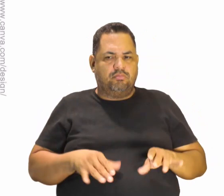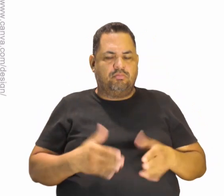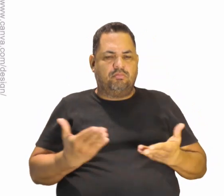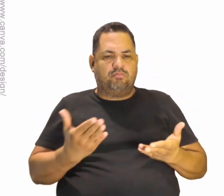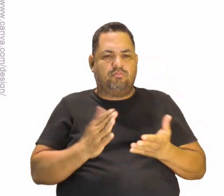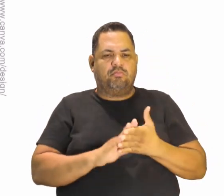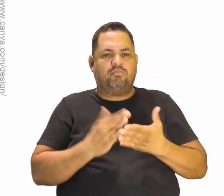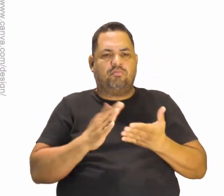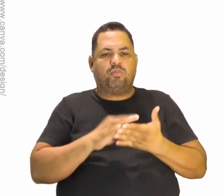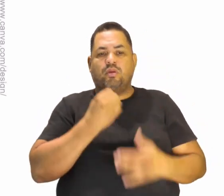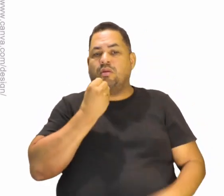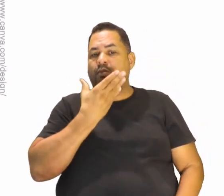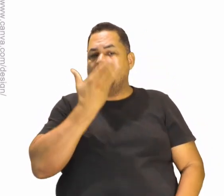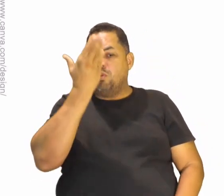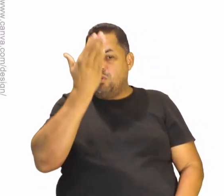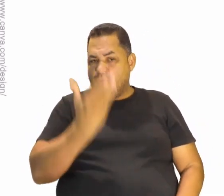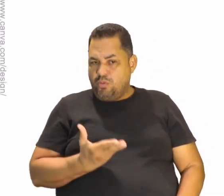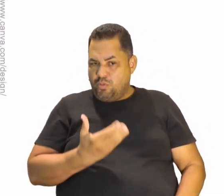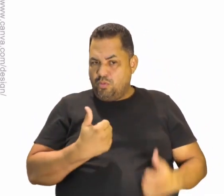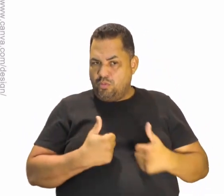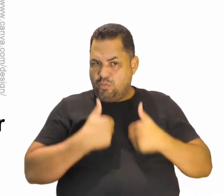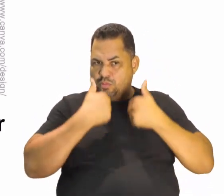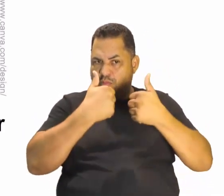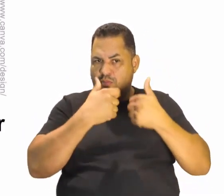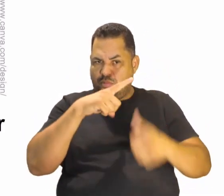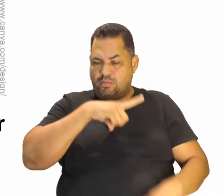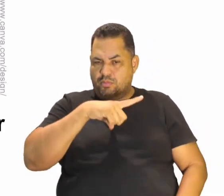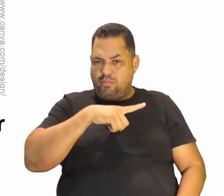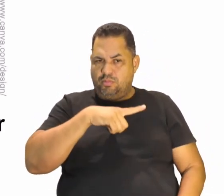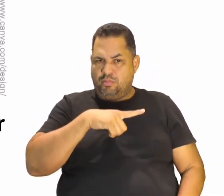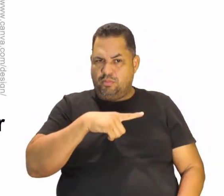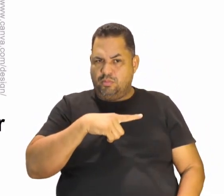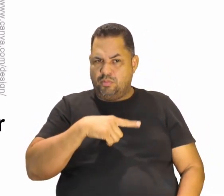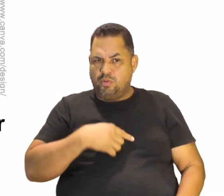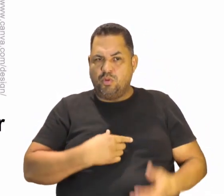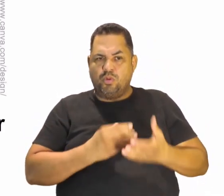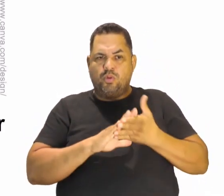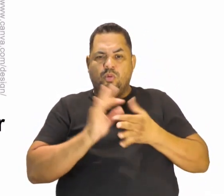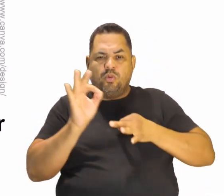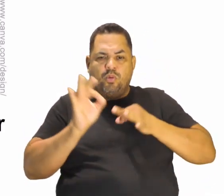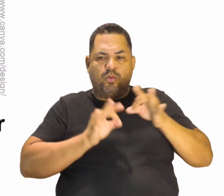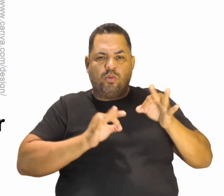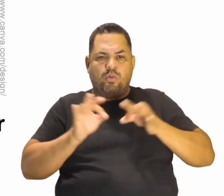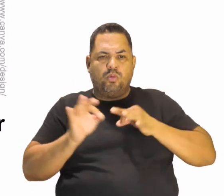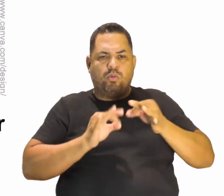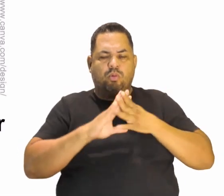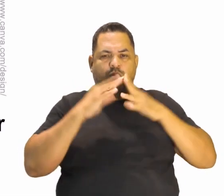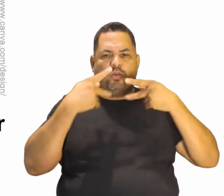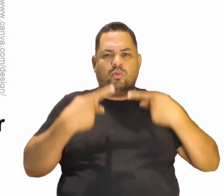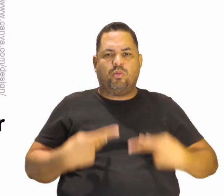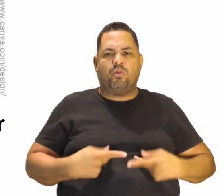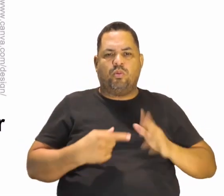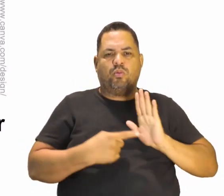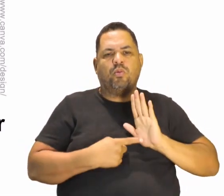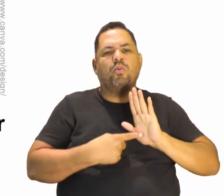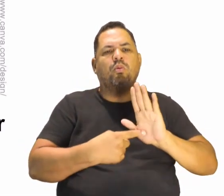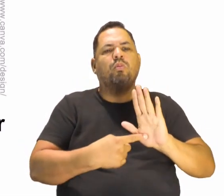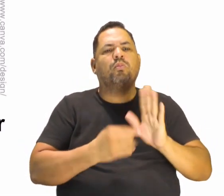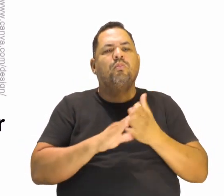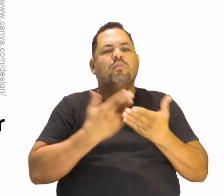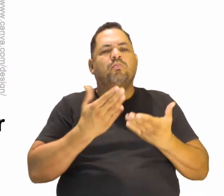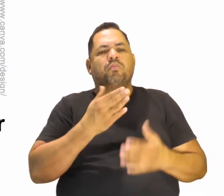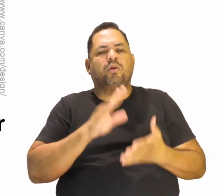desses benefícios aqui, a gente tem um, né, que é da composição corporal, que fica mais evidente, ficam corpos